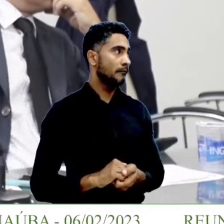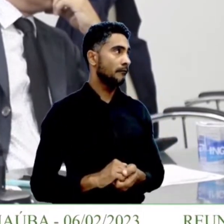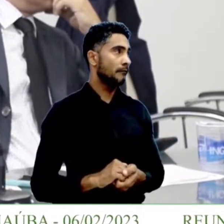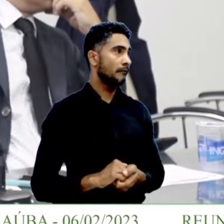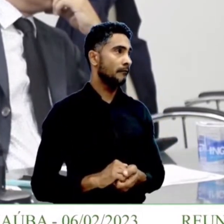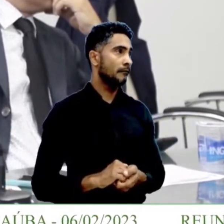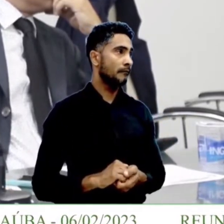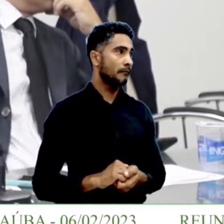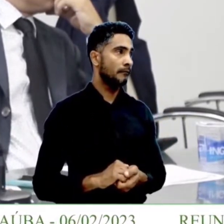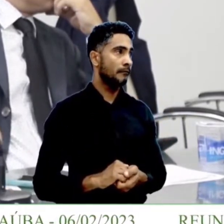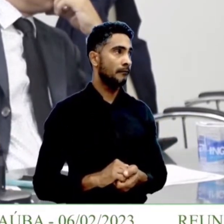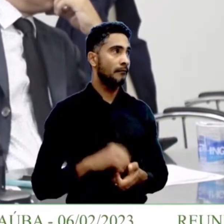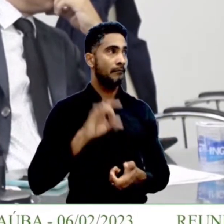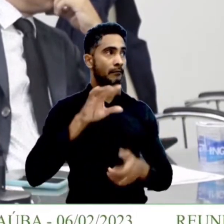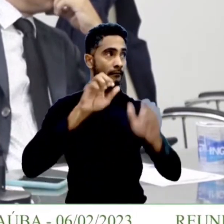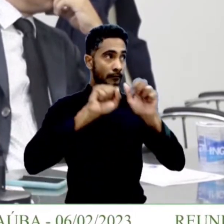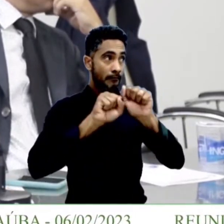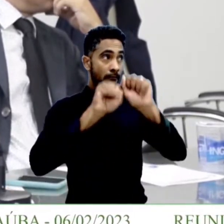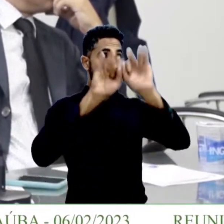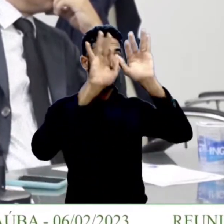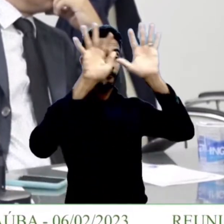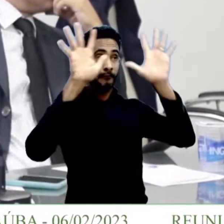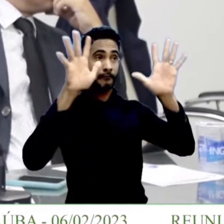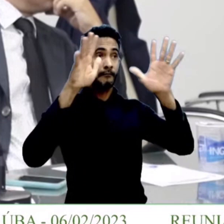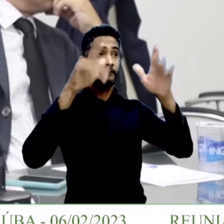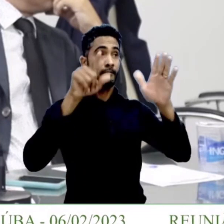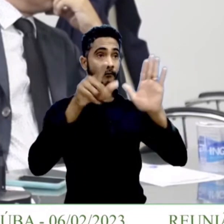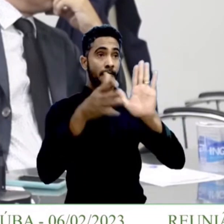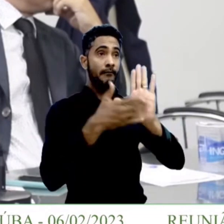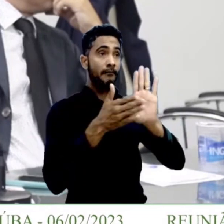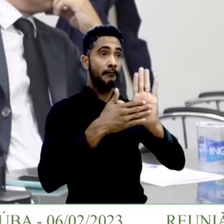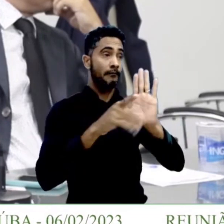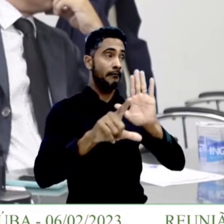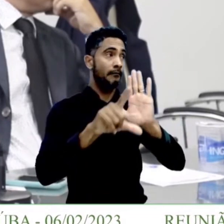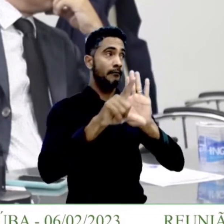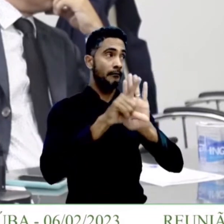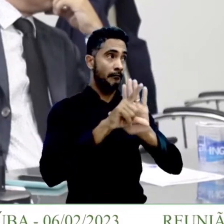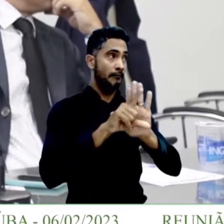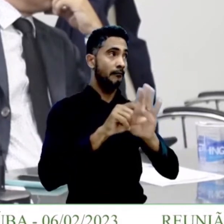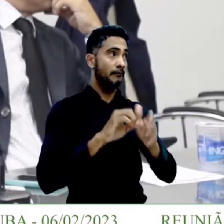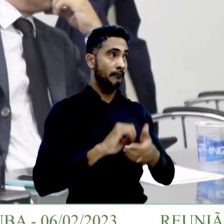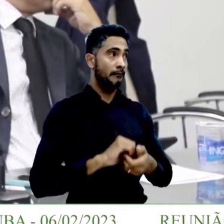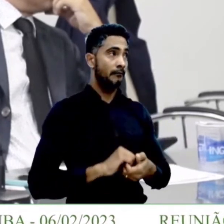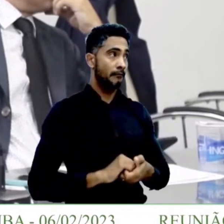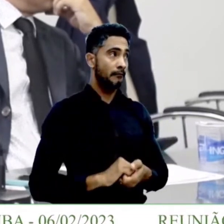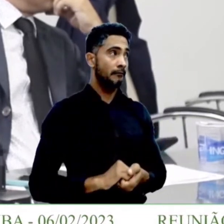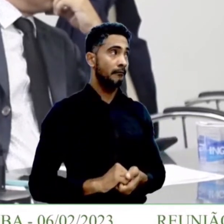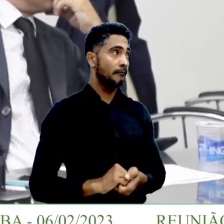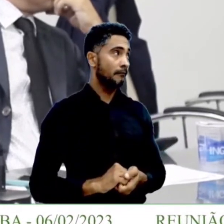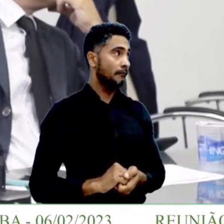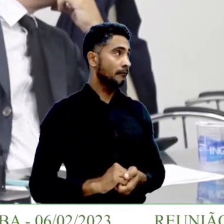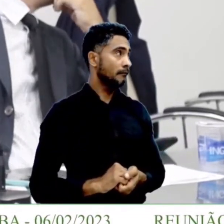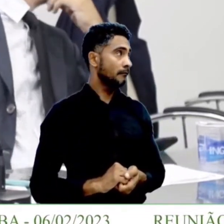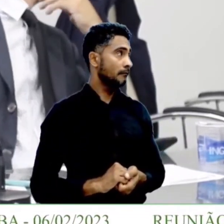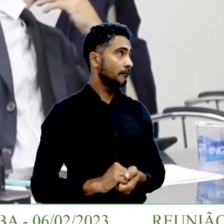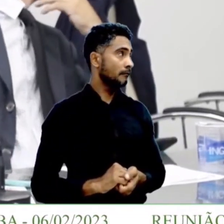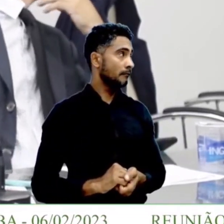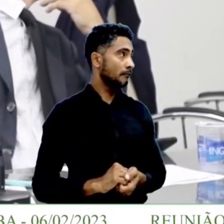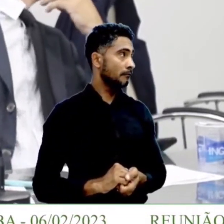está pedindo um esclarecimento sobre essa lei mesmo. Ela cita essa lei no requerimento dela.